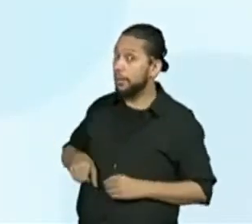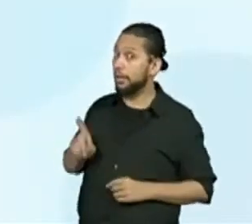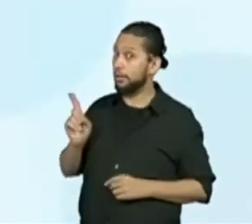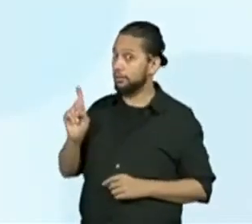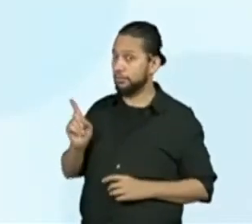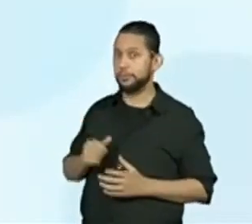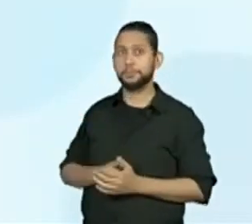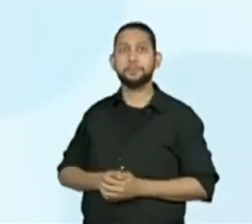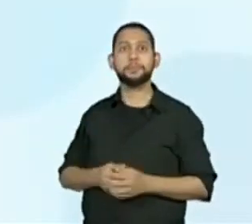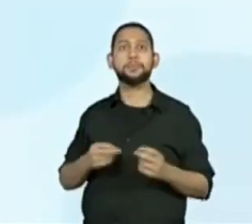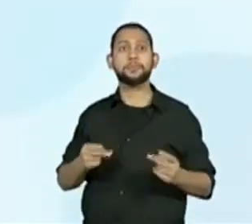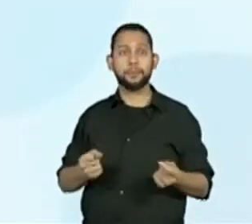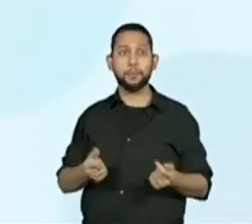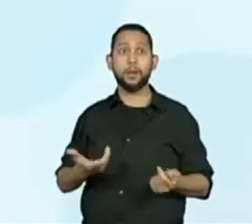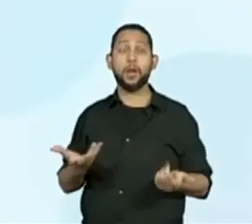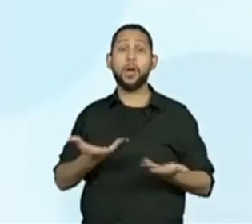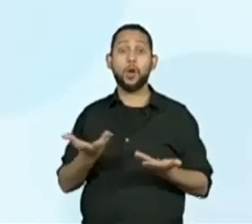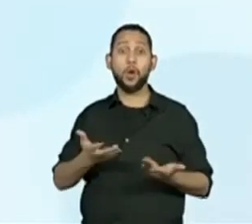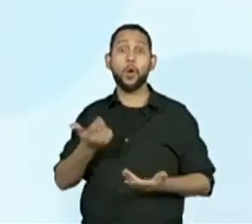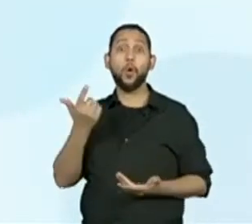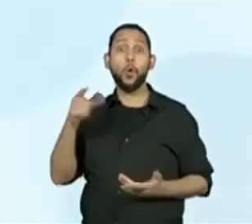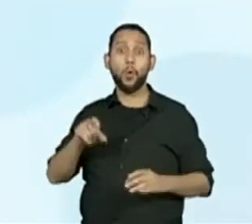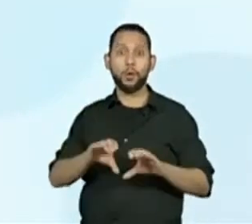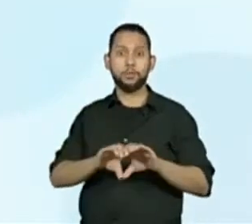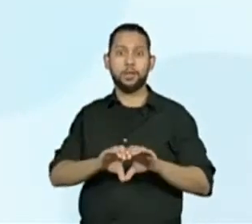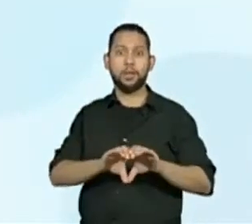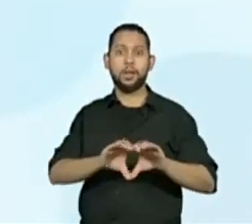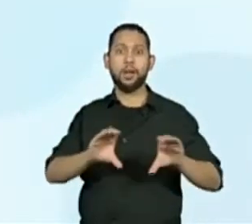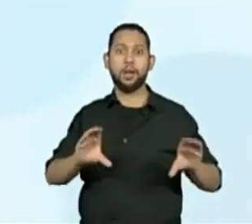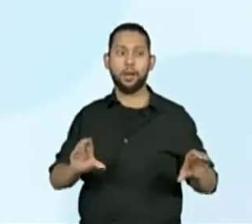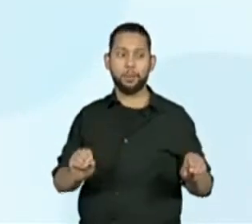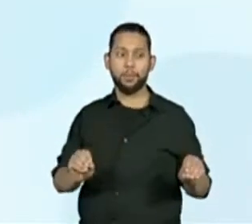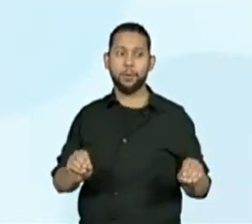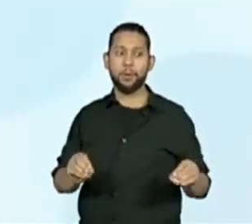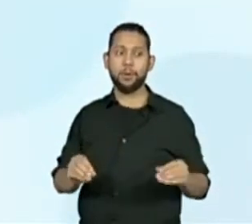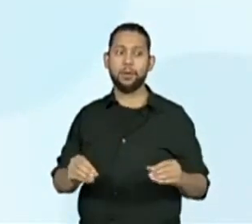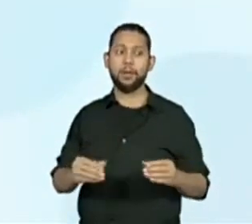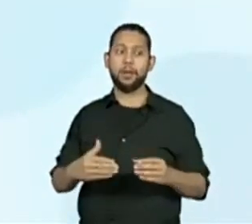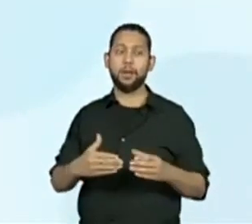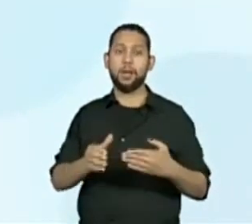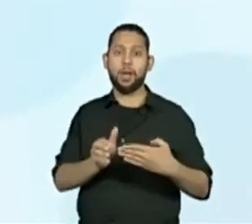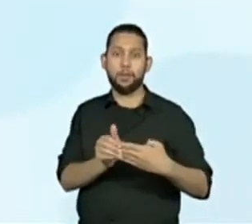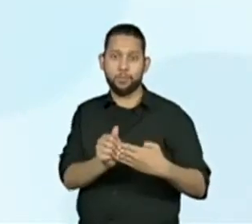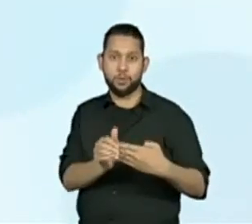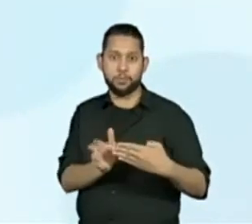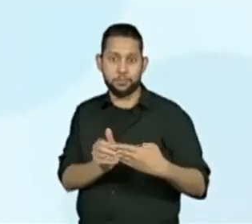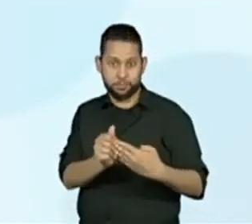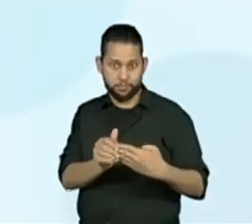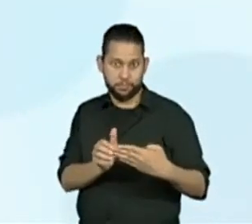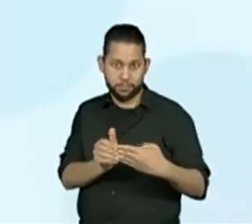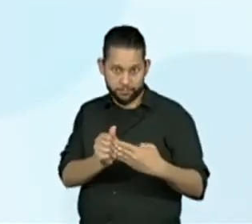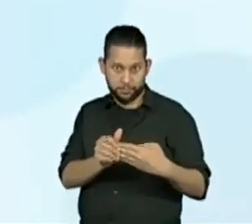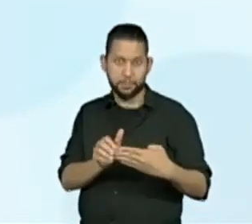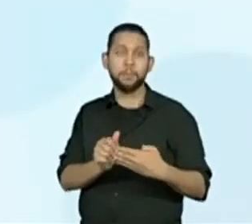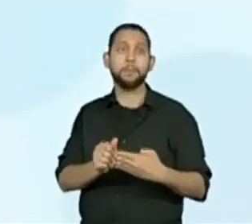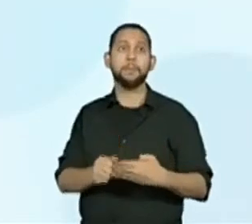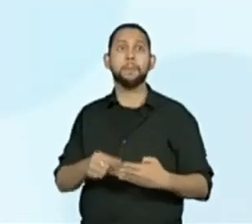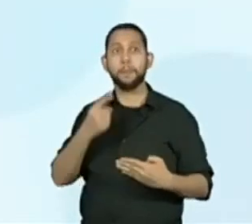tá bom vamos lá para abobrinha eu tenho u-value por de